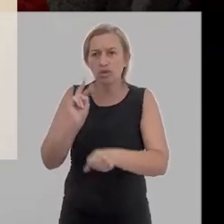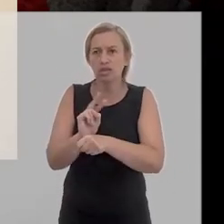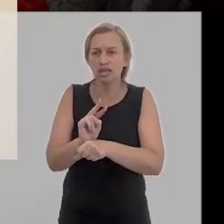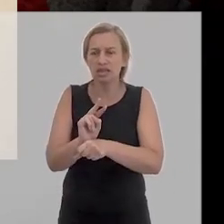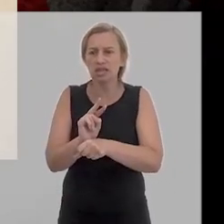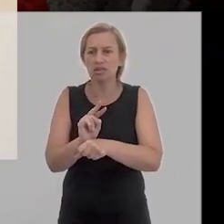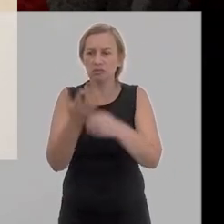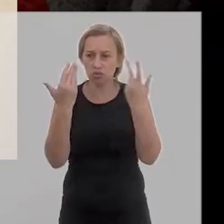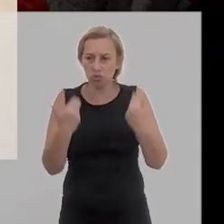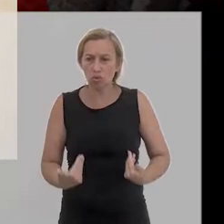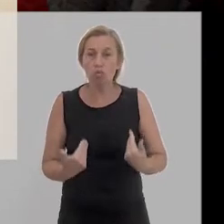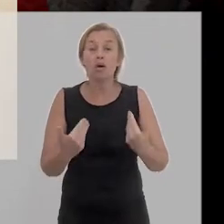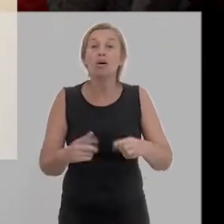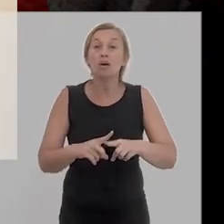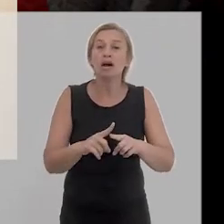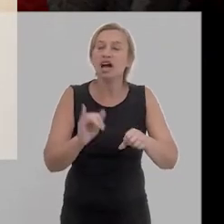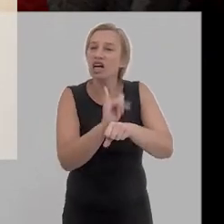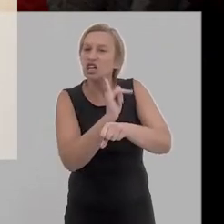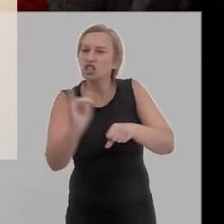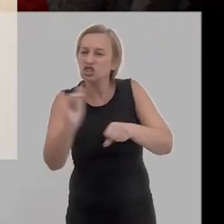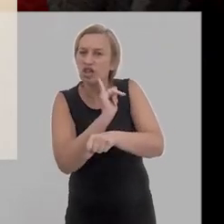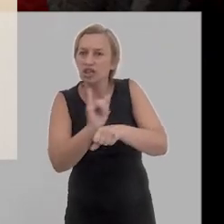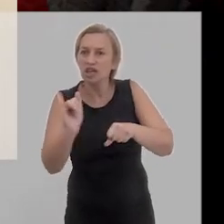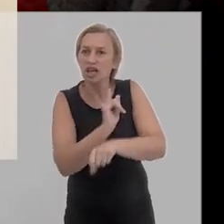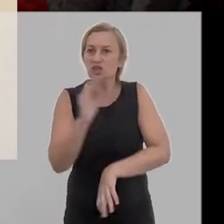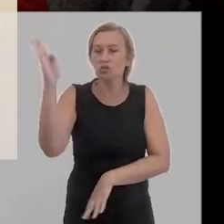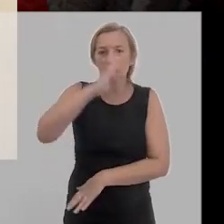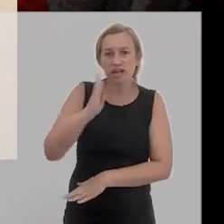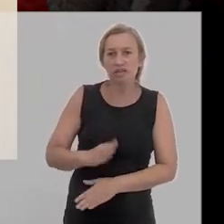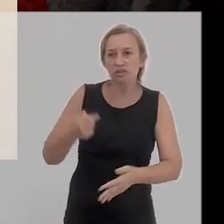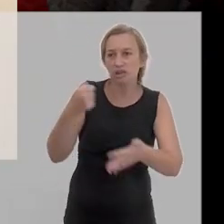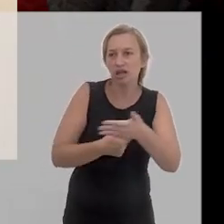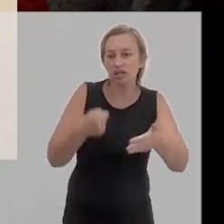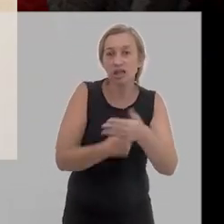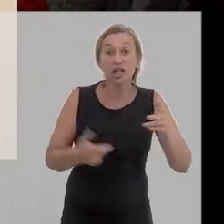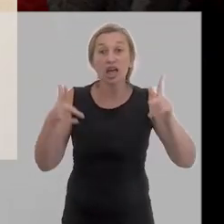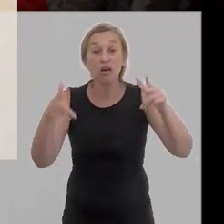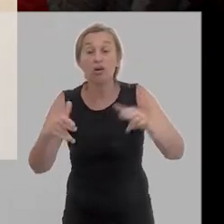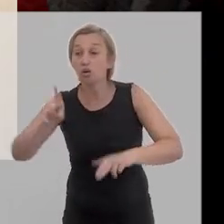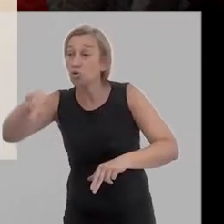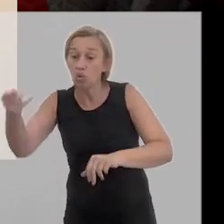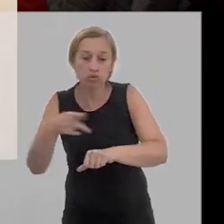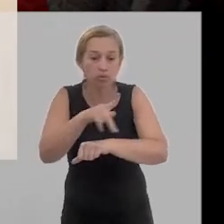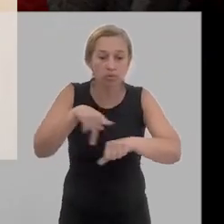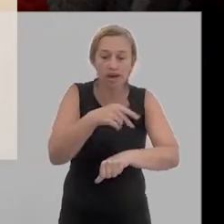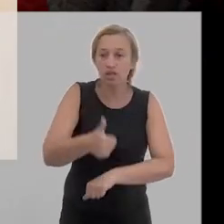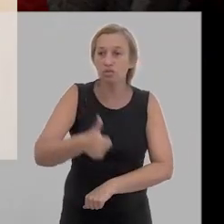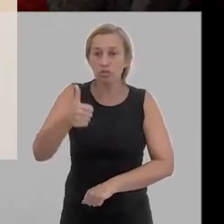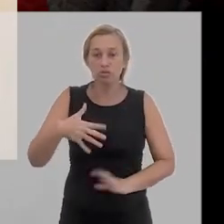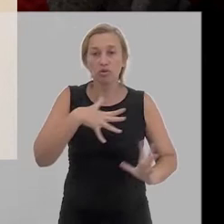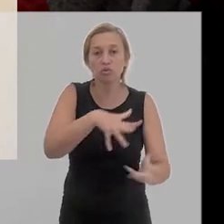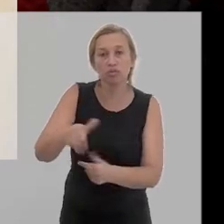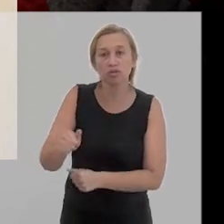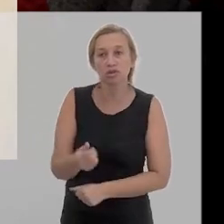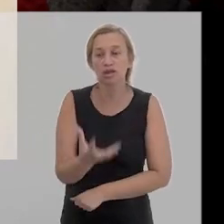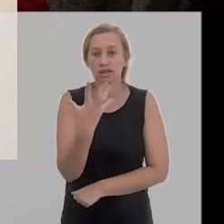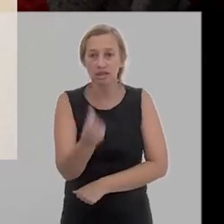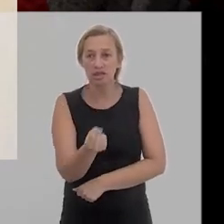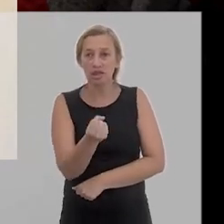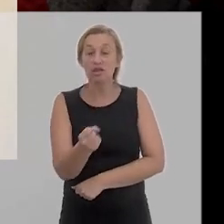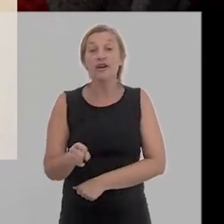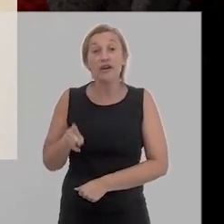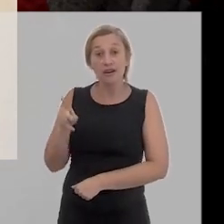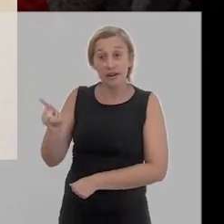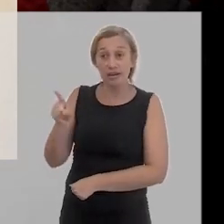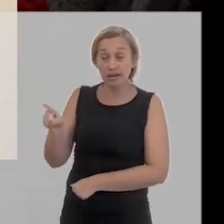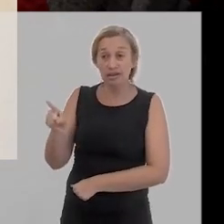uma proteção de anticorpos. Porém, a estratégia que o Brasil está adotando é a mesma que muitos países do primeiro mundo estão